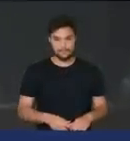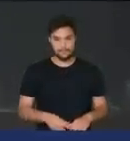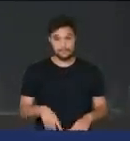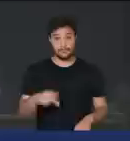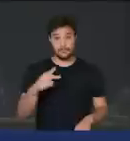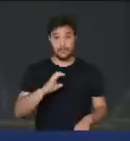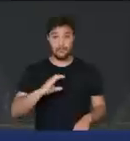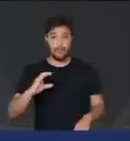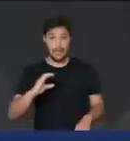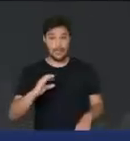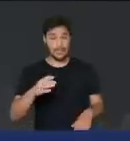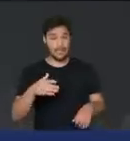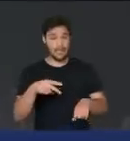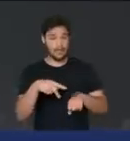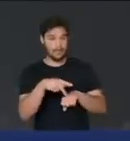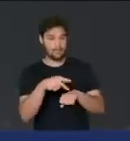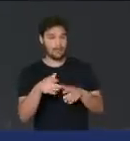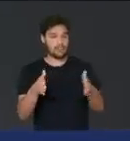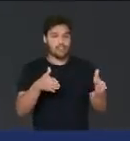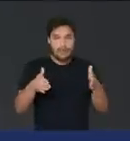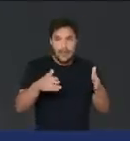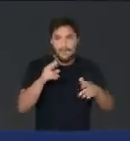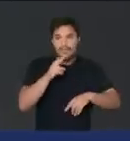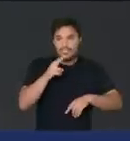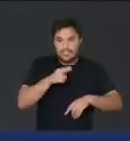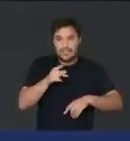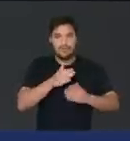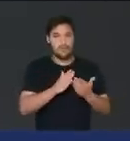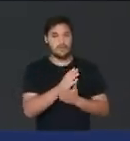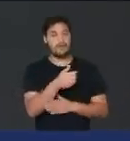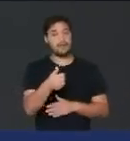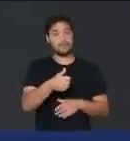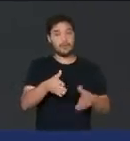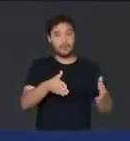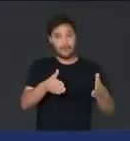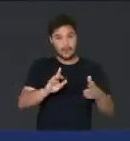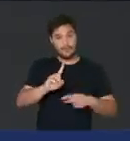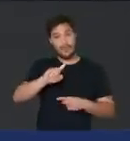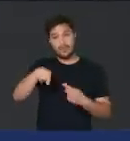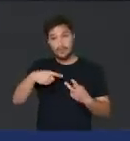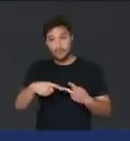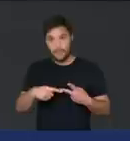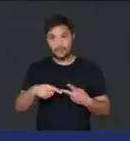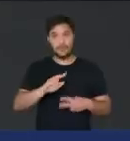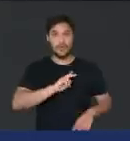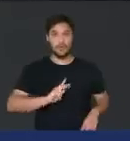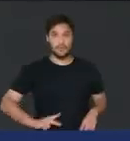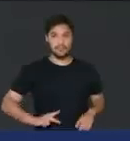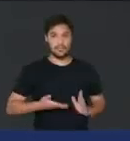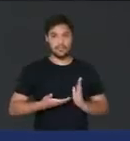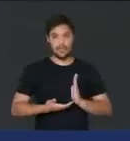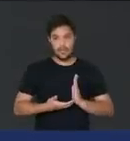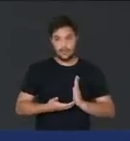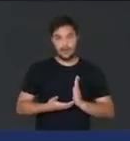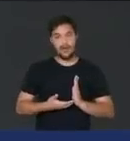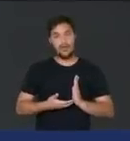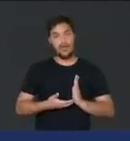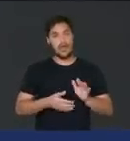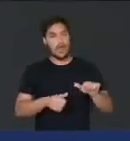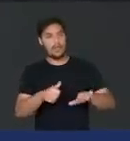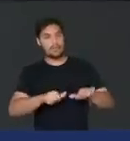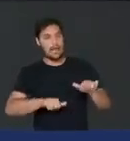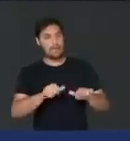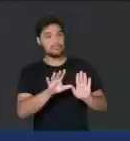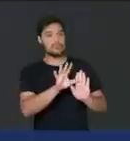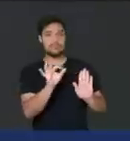A PEC do estado de emergência foi aprovada em primeiro turno. Logo em seguida, o presidente da Câmara deu início à